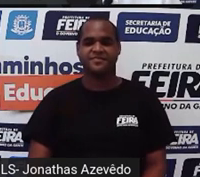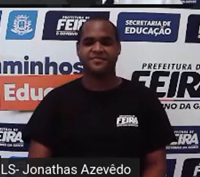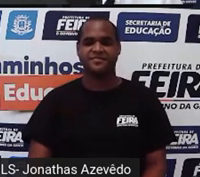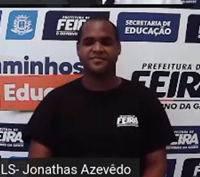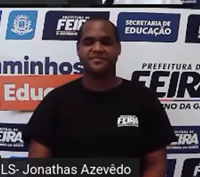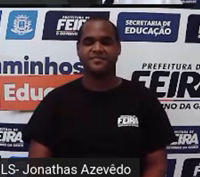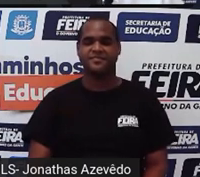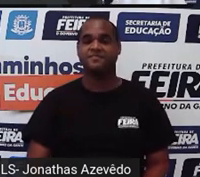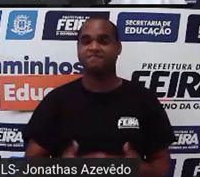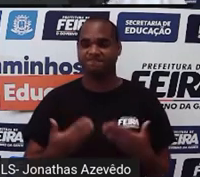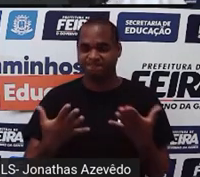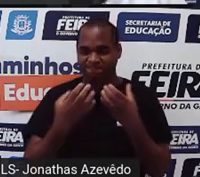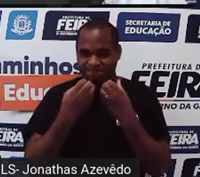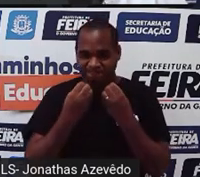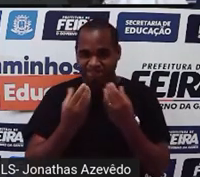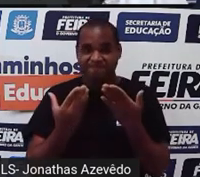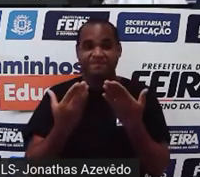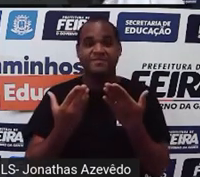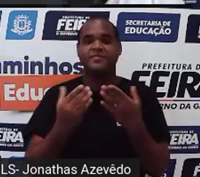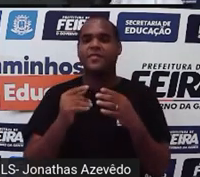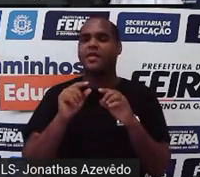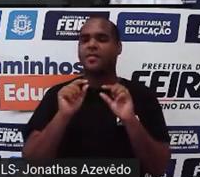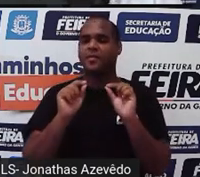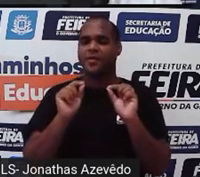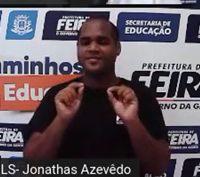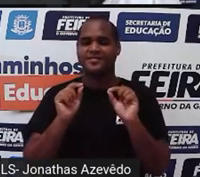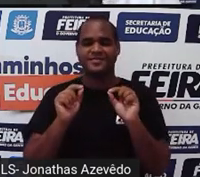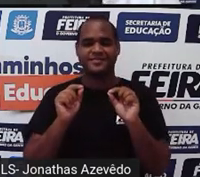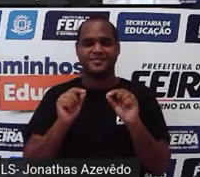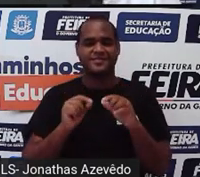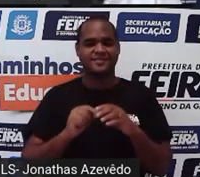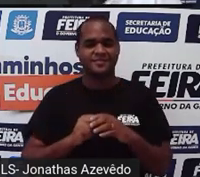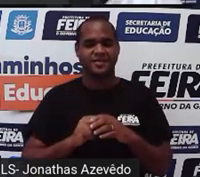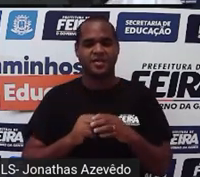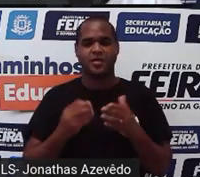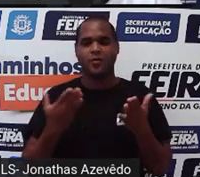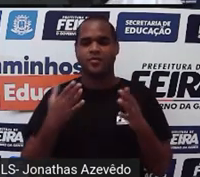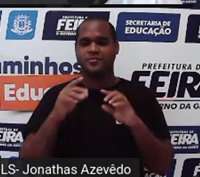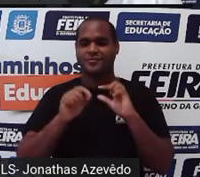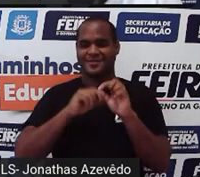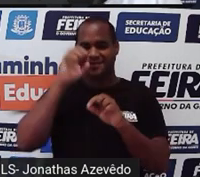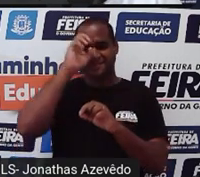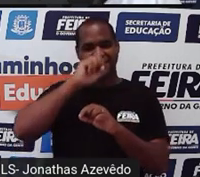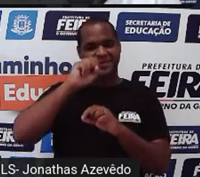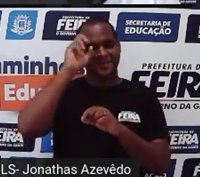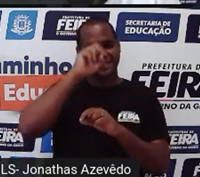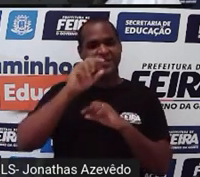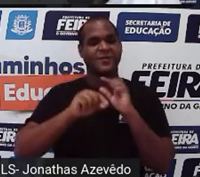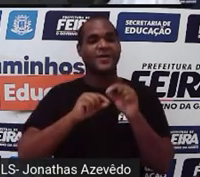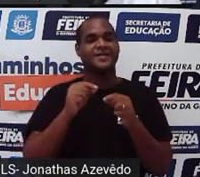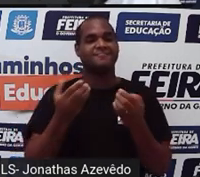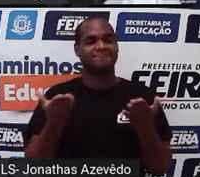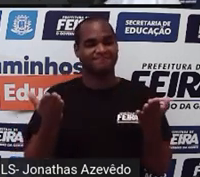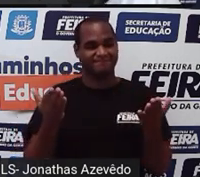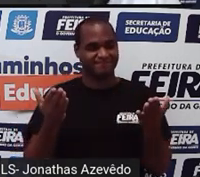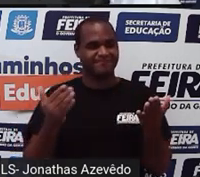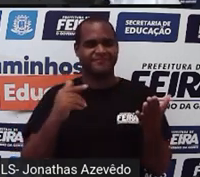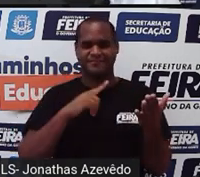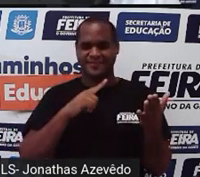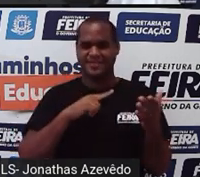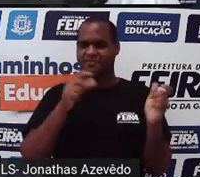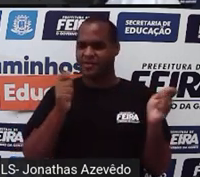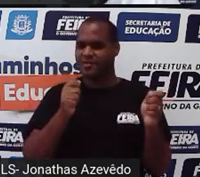nossa cidade tá bom bom o que é que a gente tem para aprender nessa aula vai ser